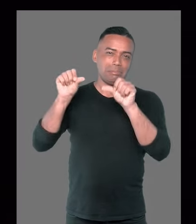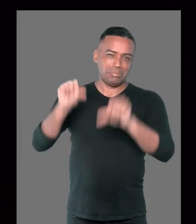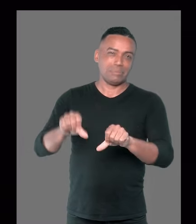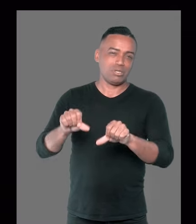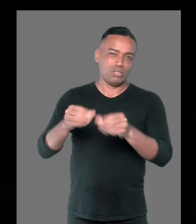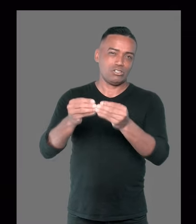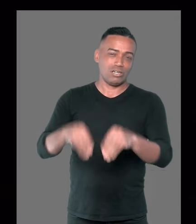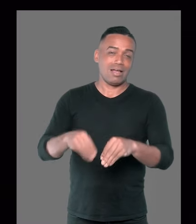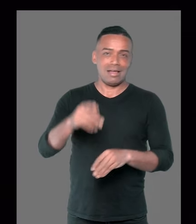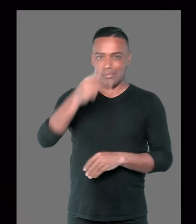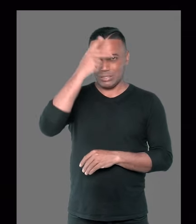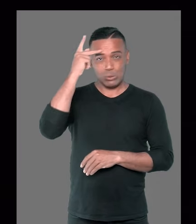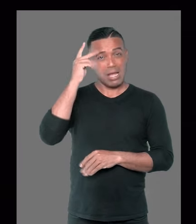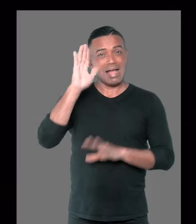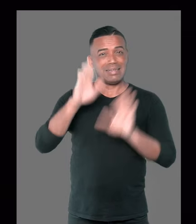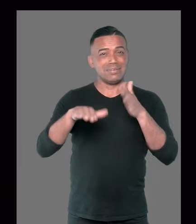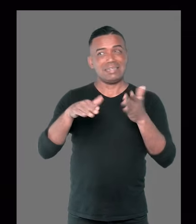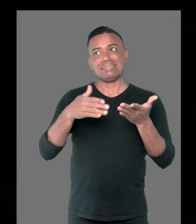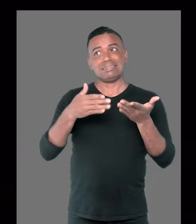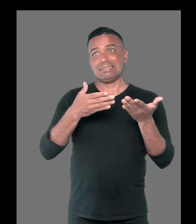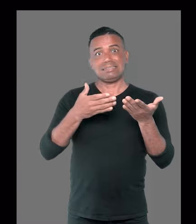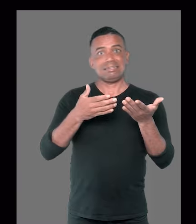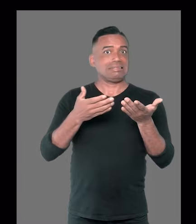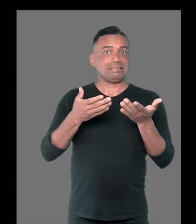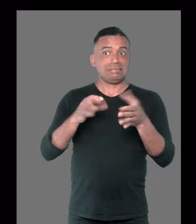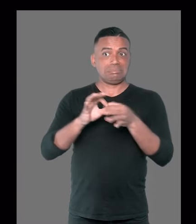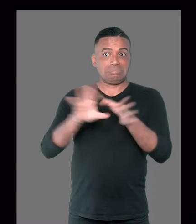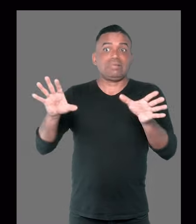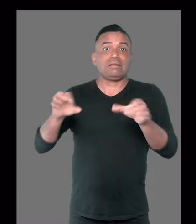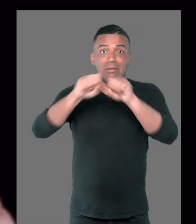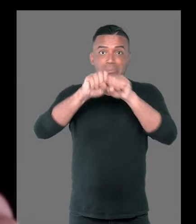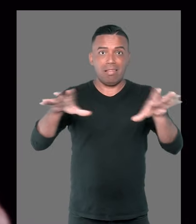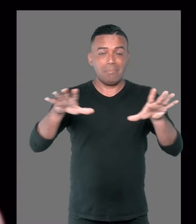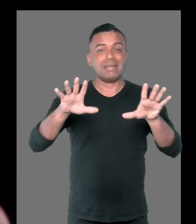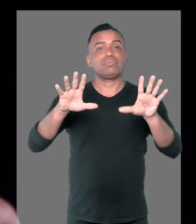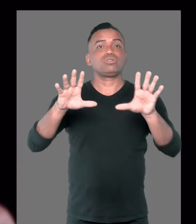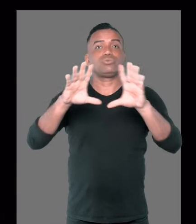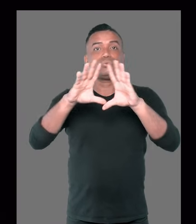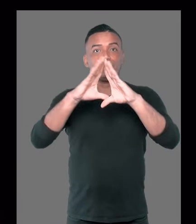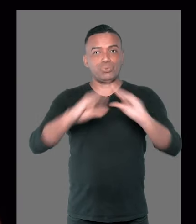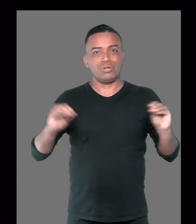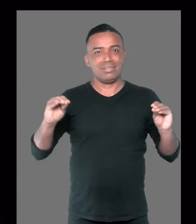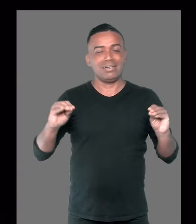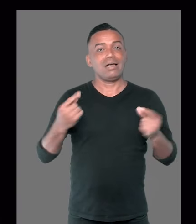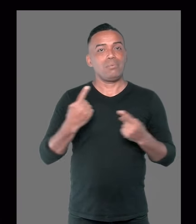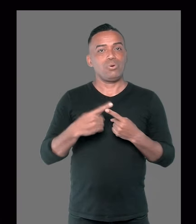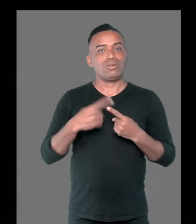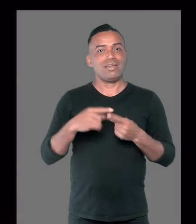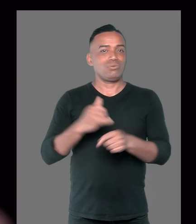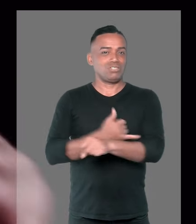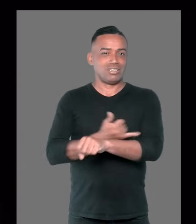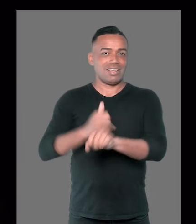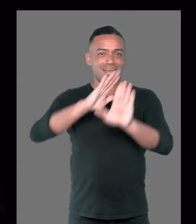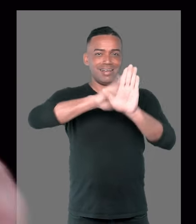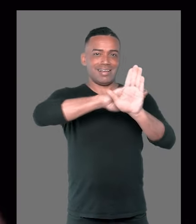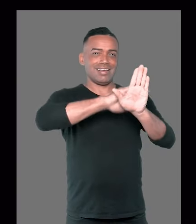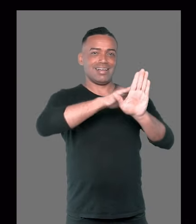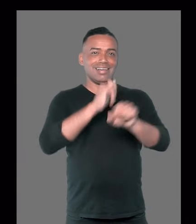tong né saiu saiu aquela história ali aquilo se torna um viral mas desaparece porque não havia uma estratégia por